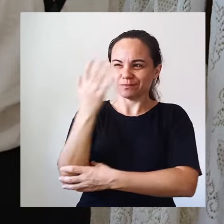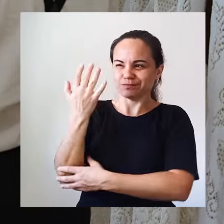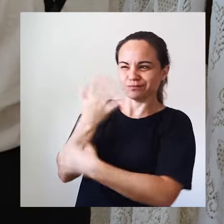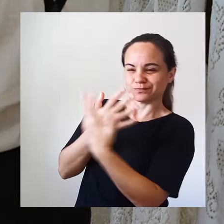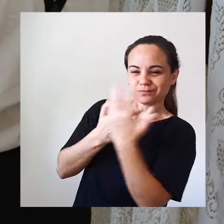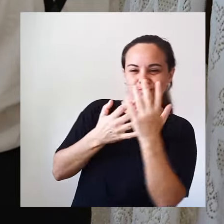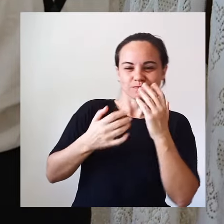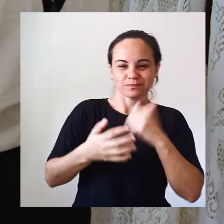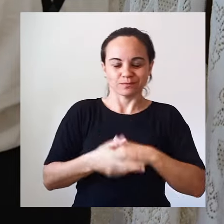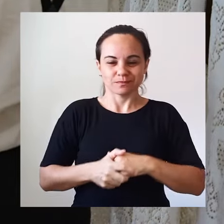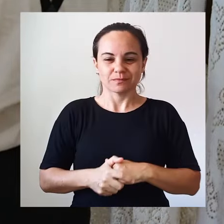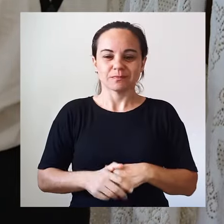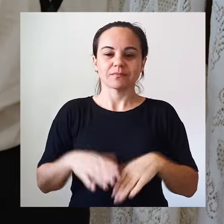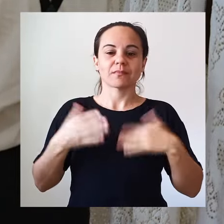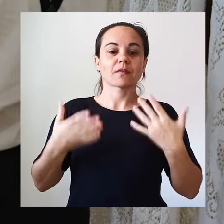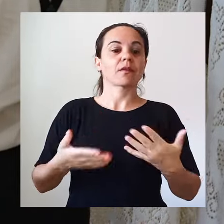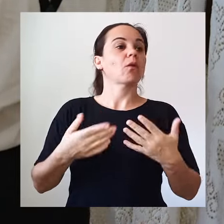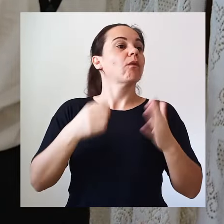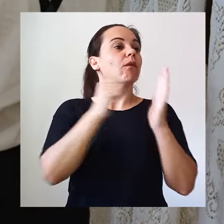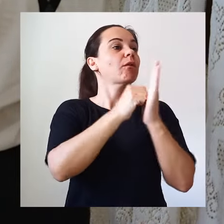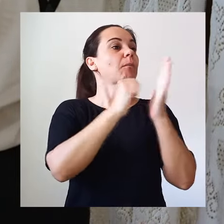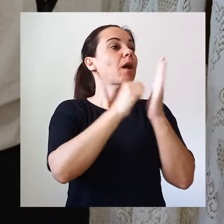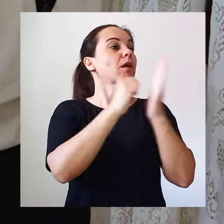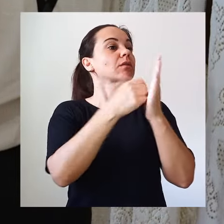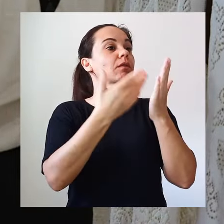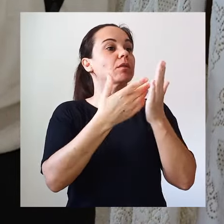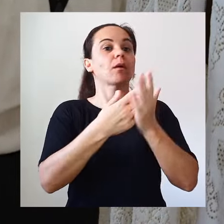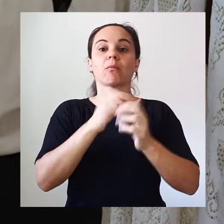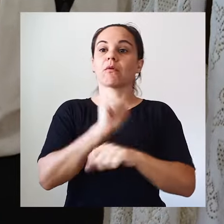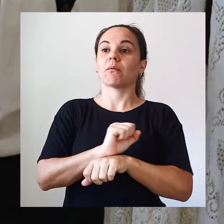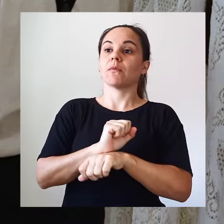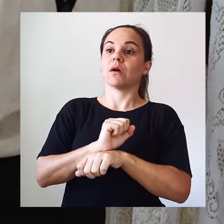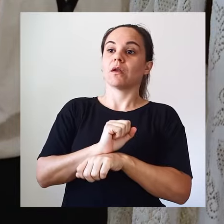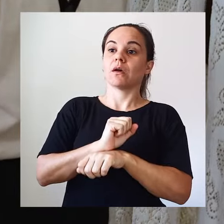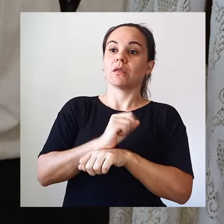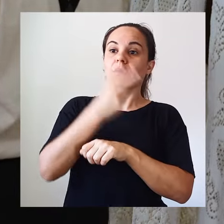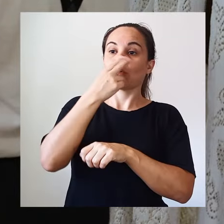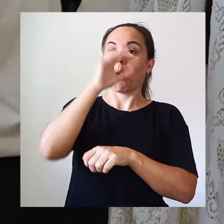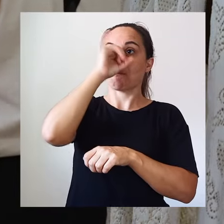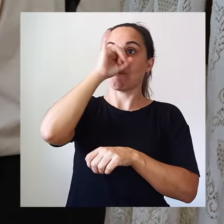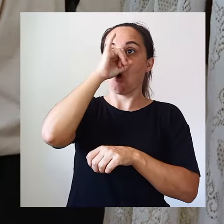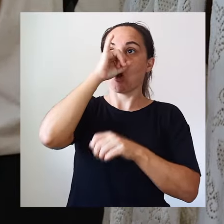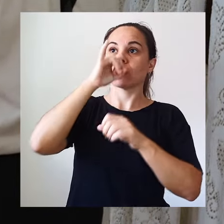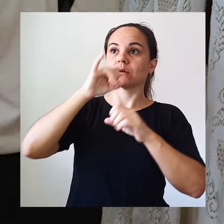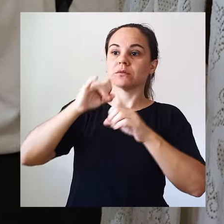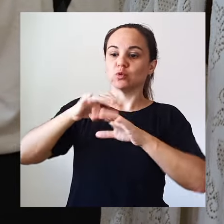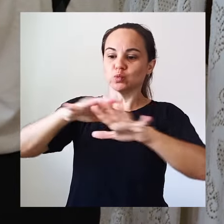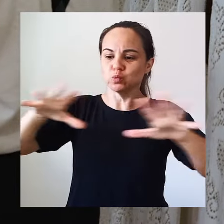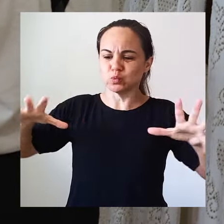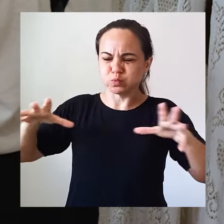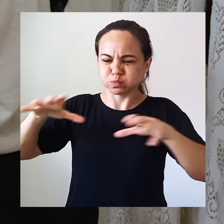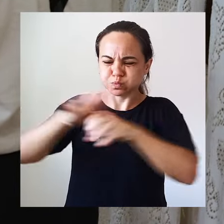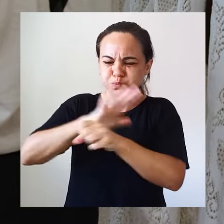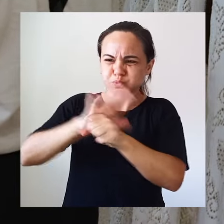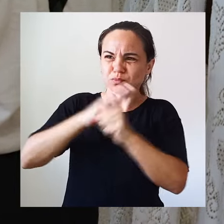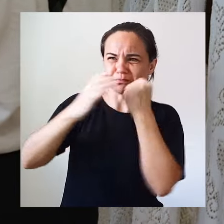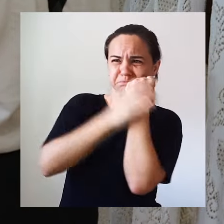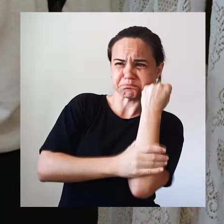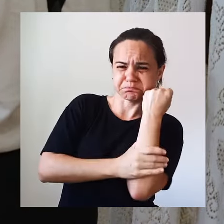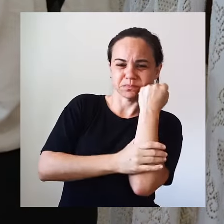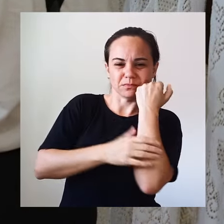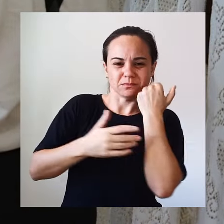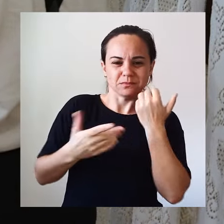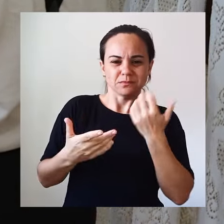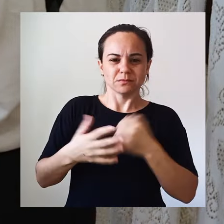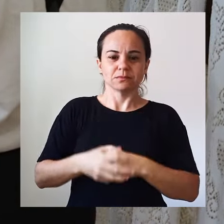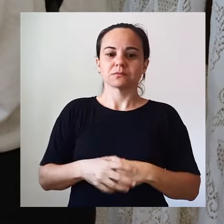porra mula. Em vez de bater na porta, fica ali parada, parece uma porca no meio da merda. Matatim,